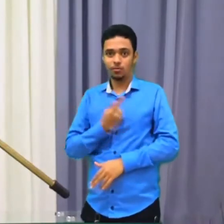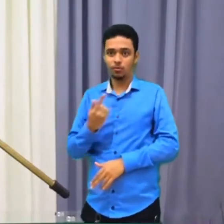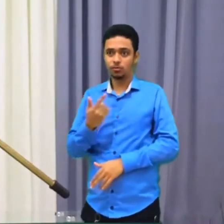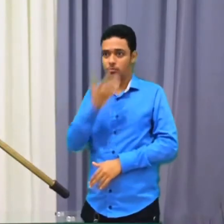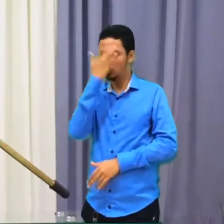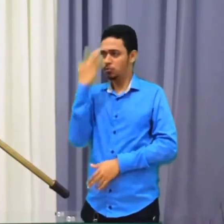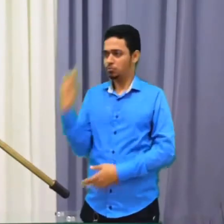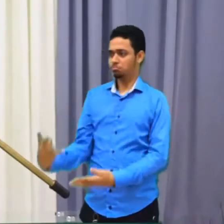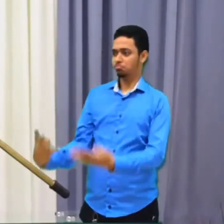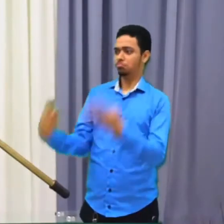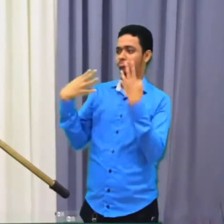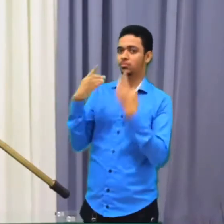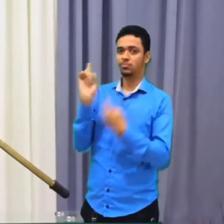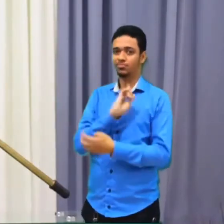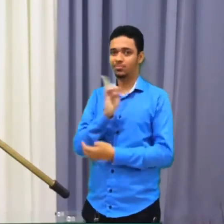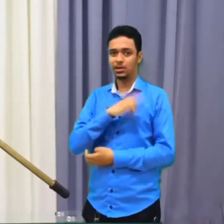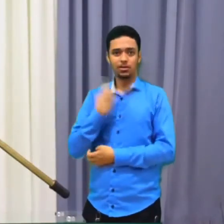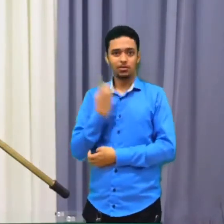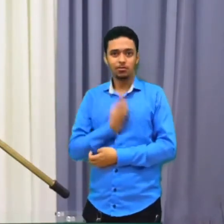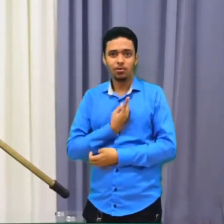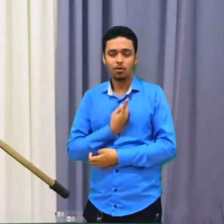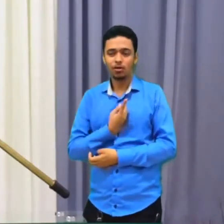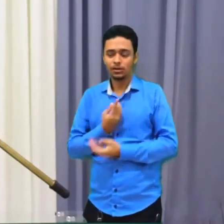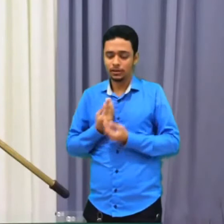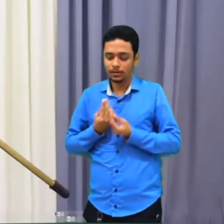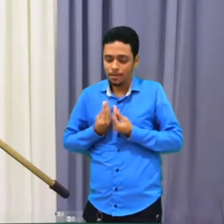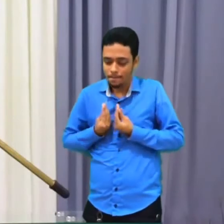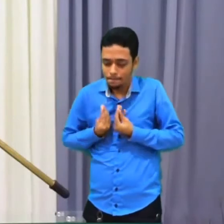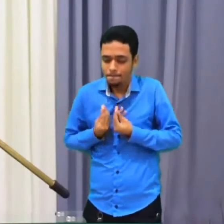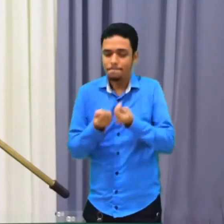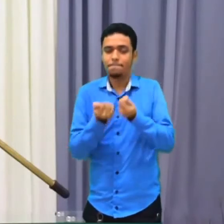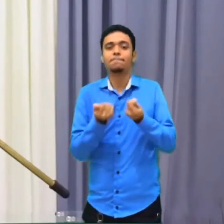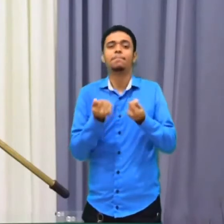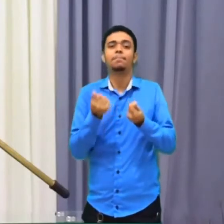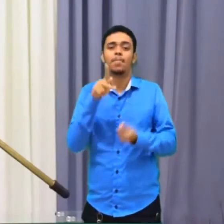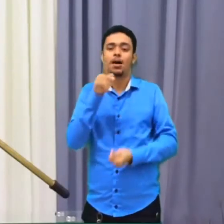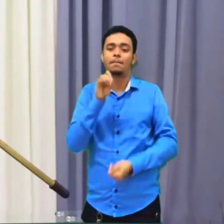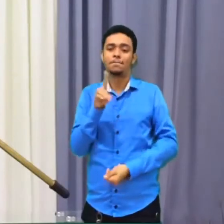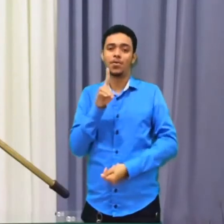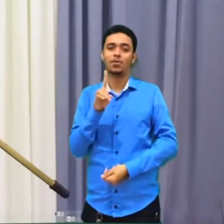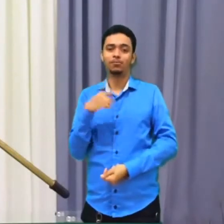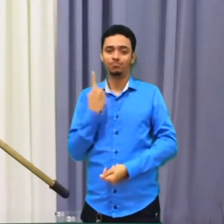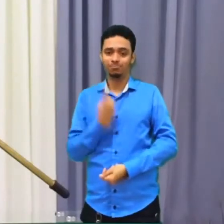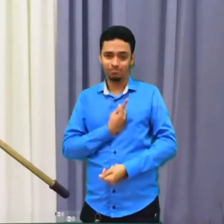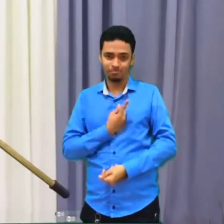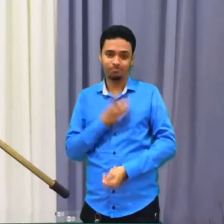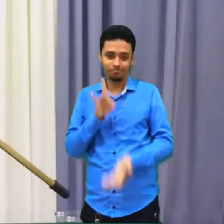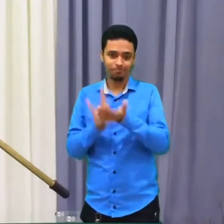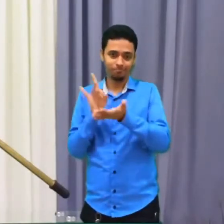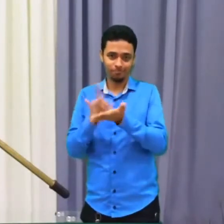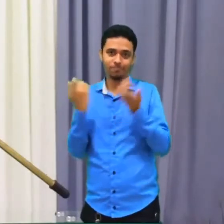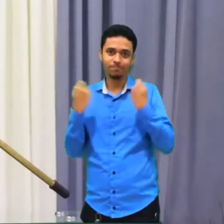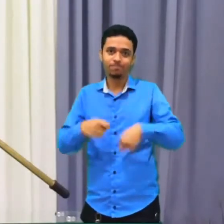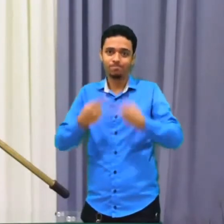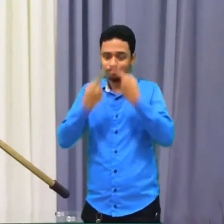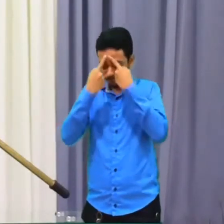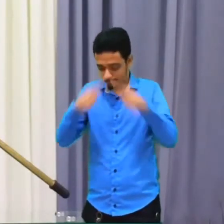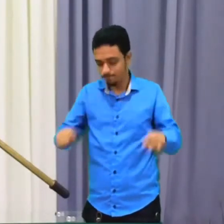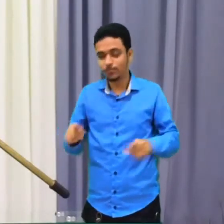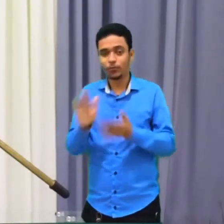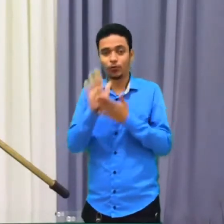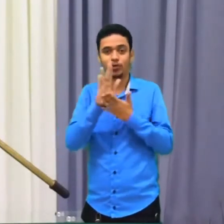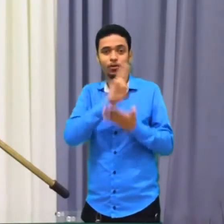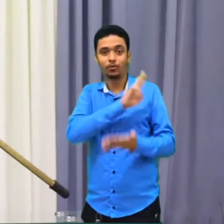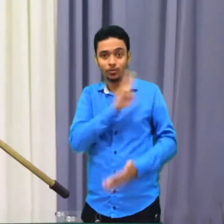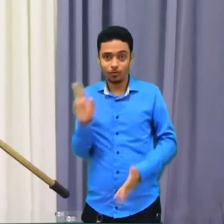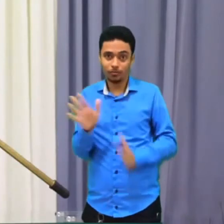nós somos pó, nós somos de barro. Bendito seja o santo nome do Senhor Jesus Cristo.